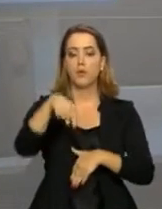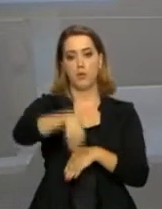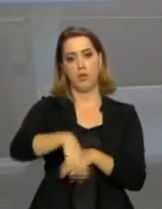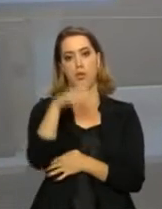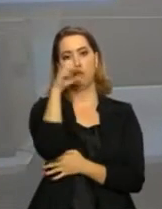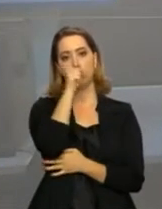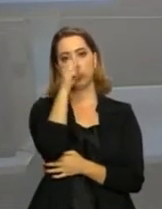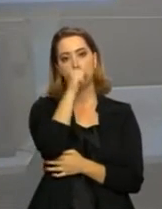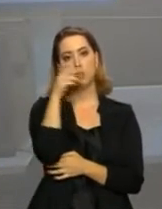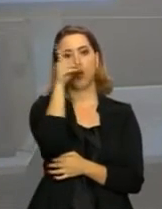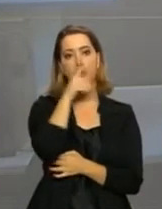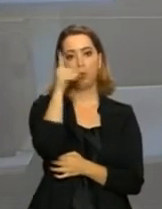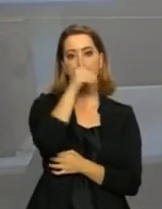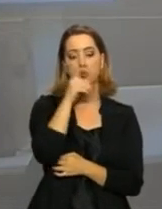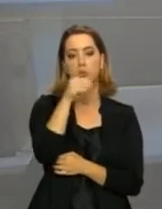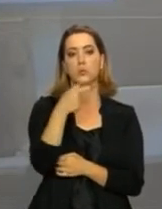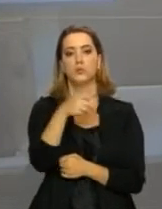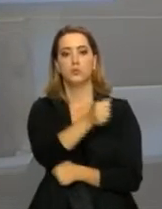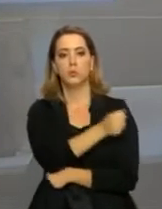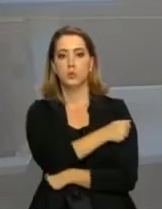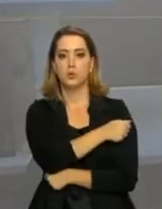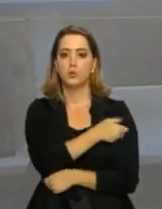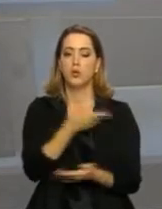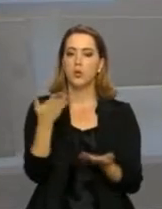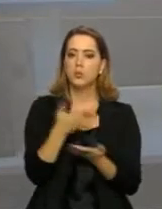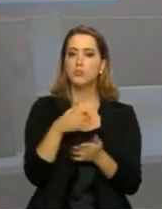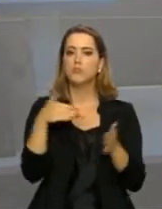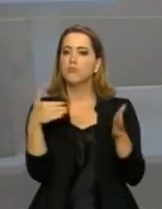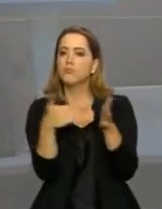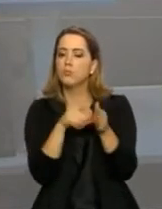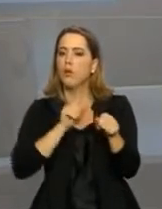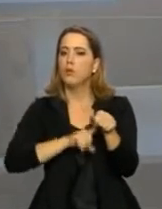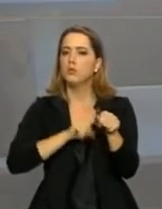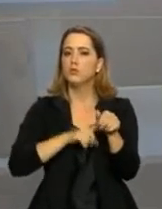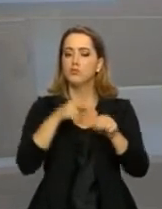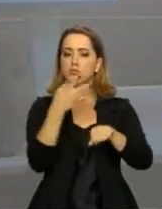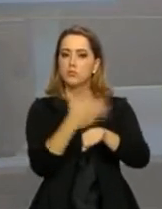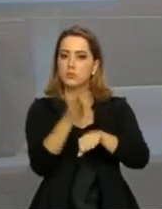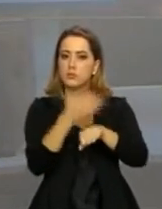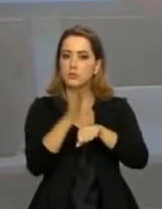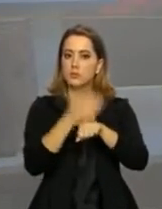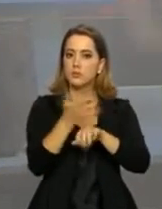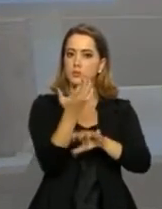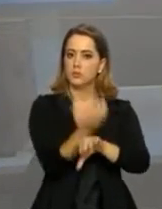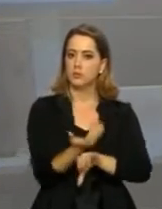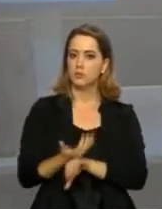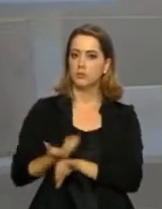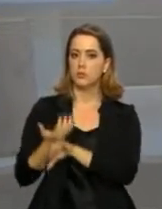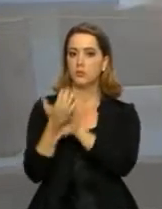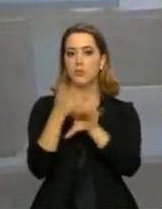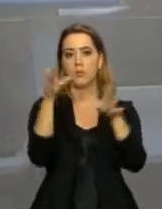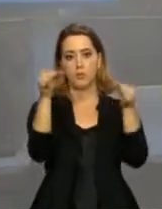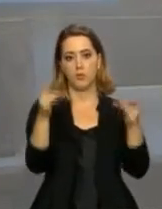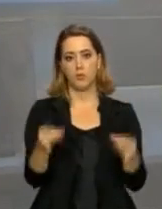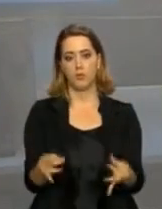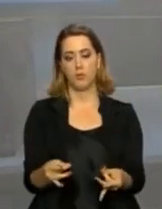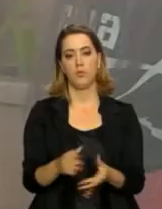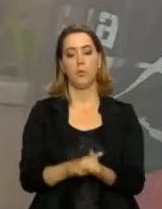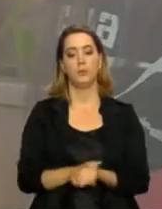E os candidatos aproveitam estes últimos dias para revisar o conteúdo e acertar alguns detalhes para ir bem no